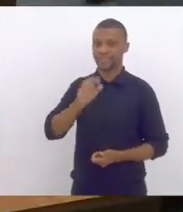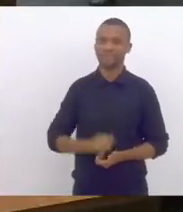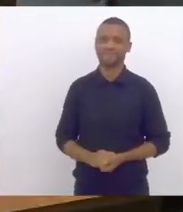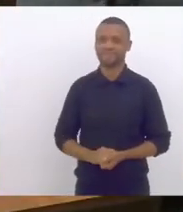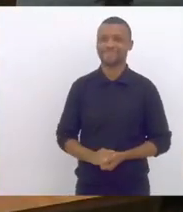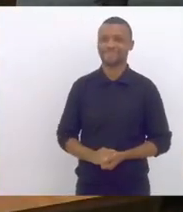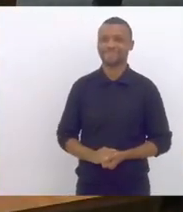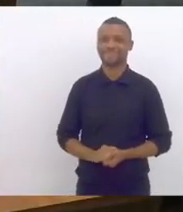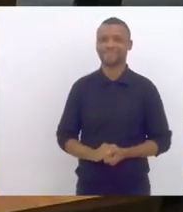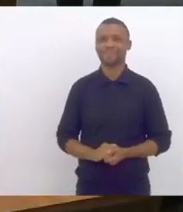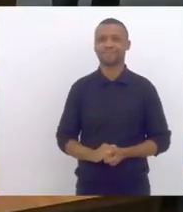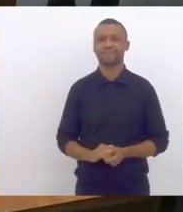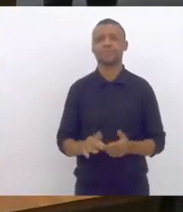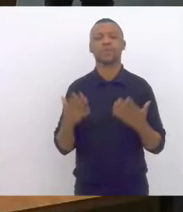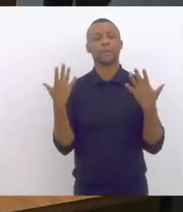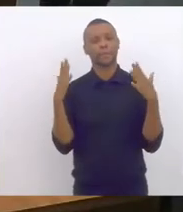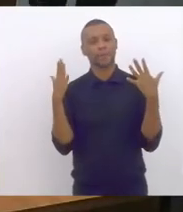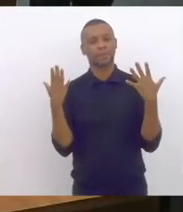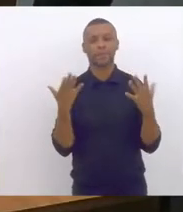Parabéns, doutora.